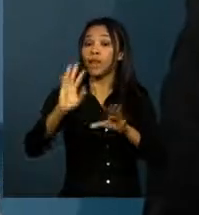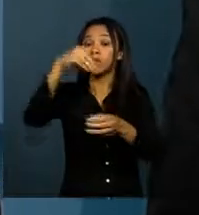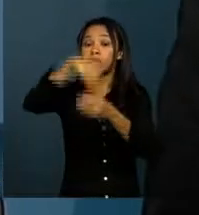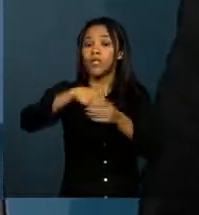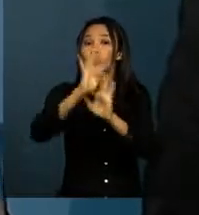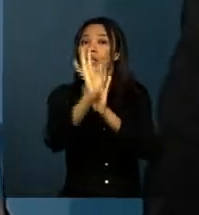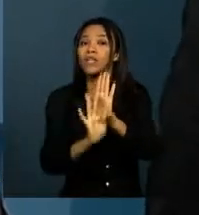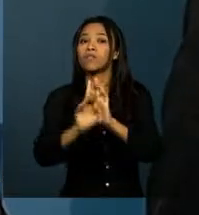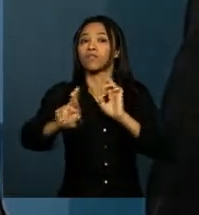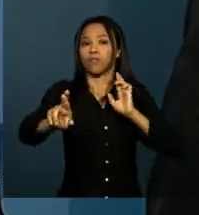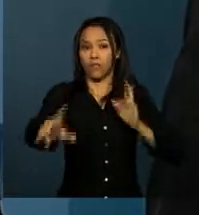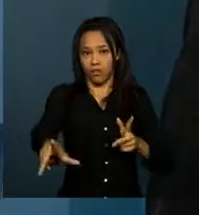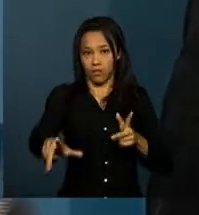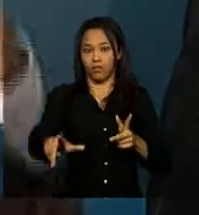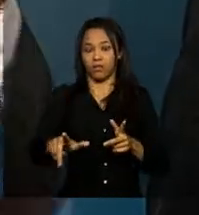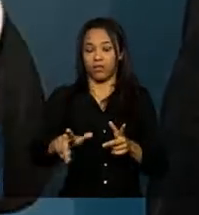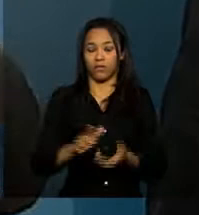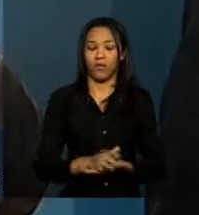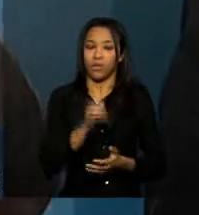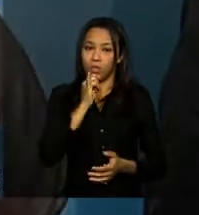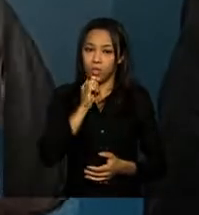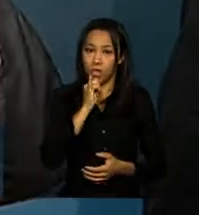diferentes. Por exemplo,